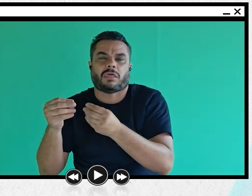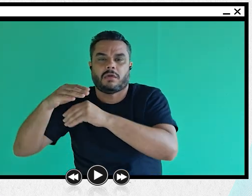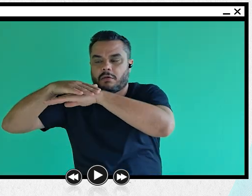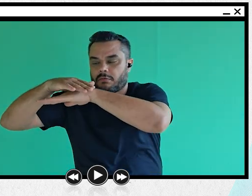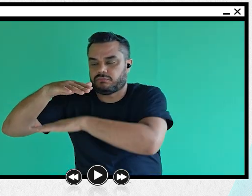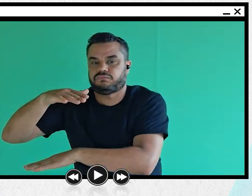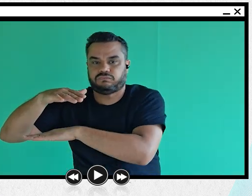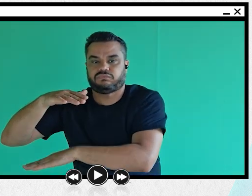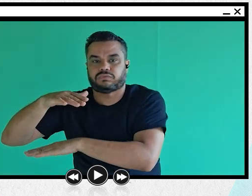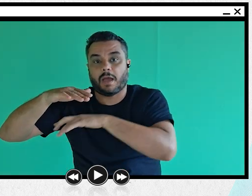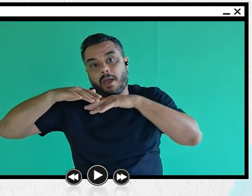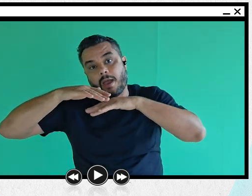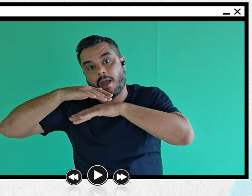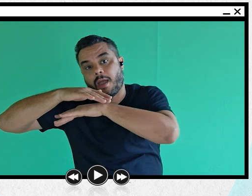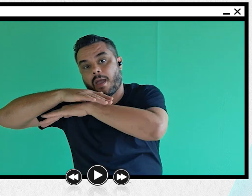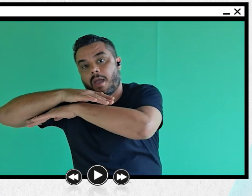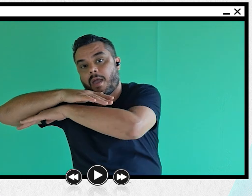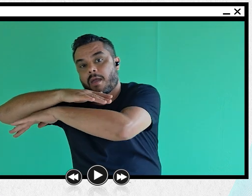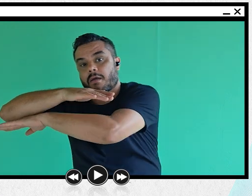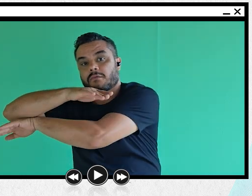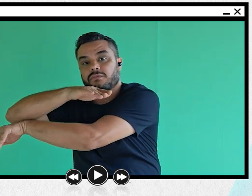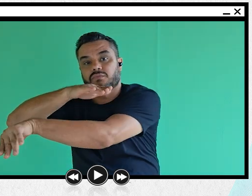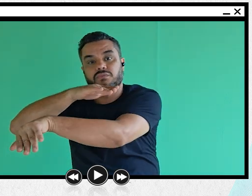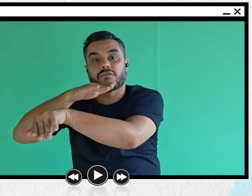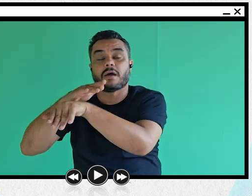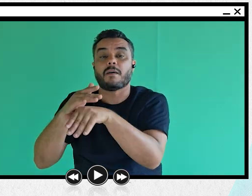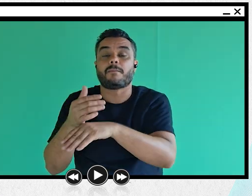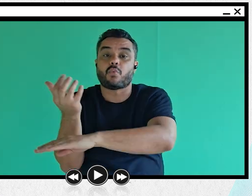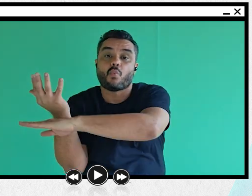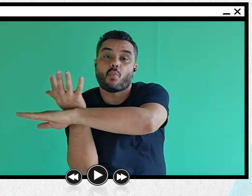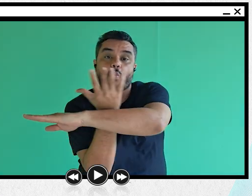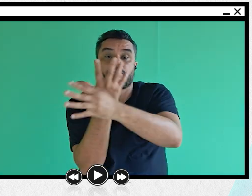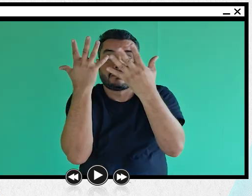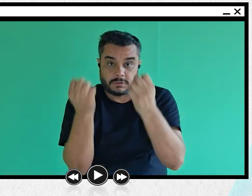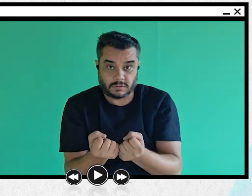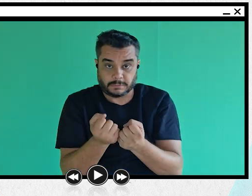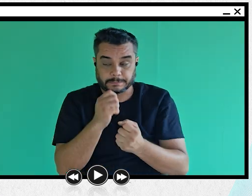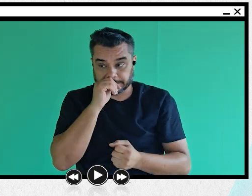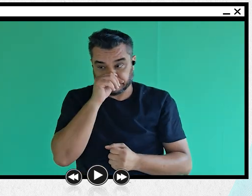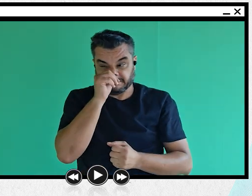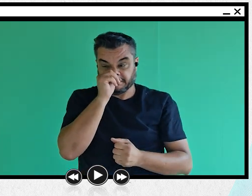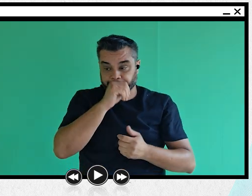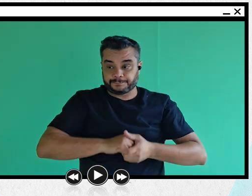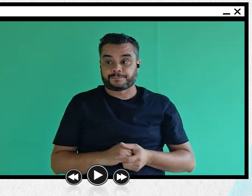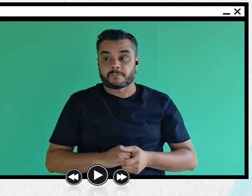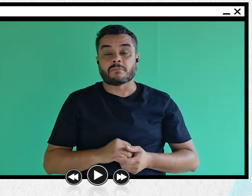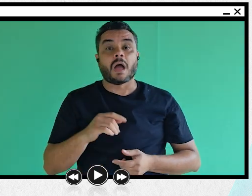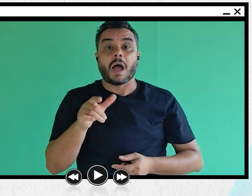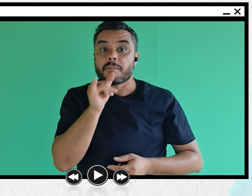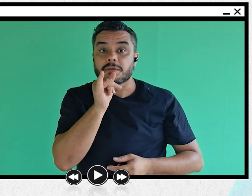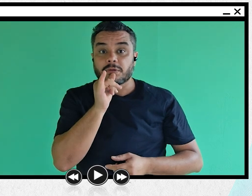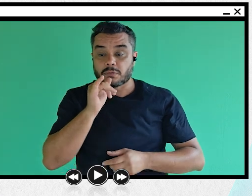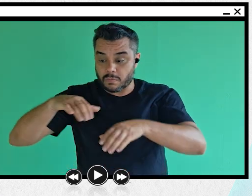e aí, então, vai para o jardim filtrante em si. Já do ponto de vista da saída, a gente coloca um